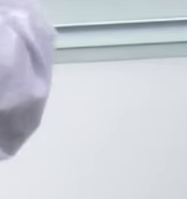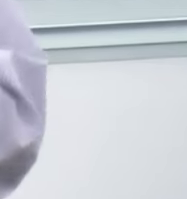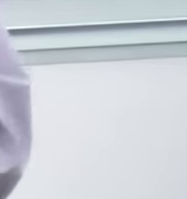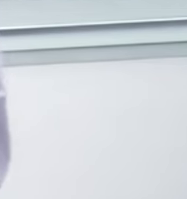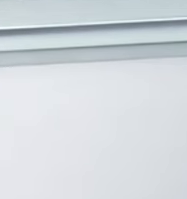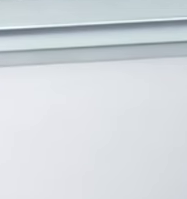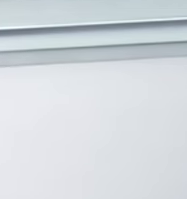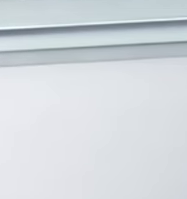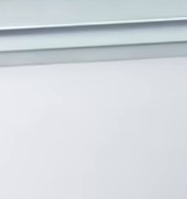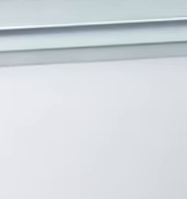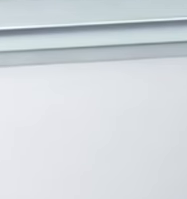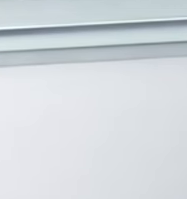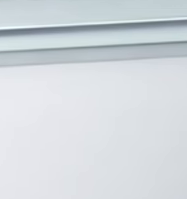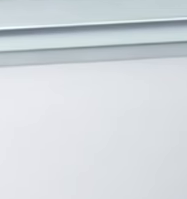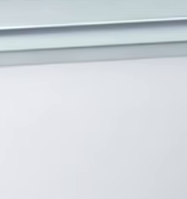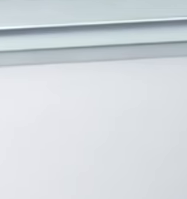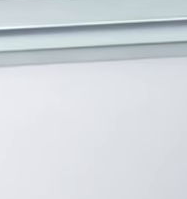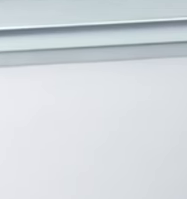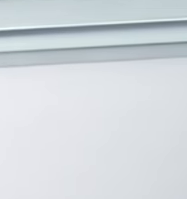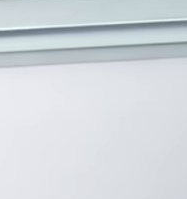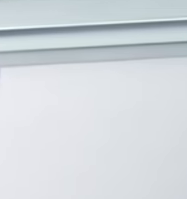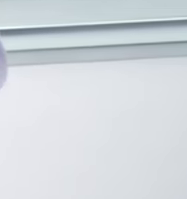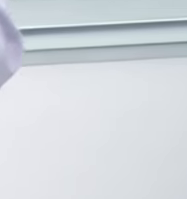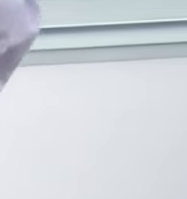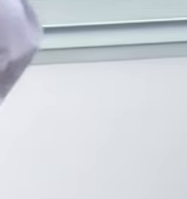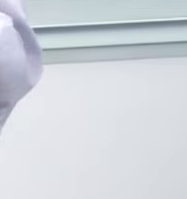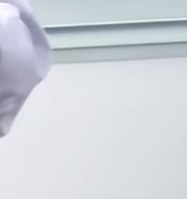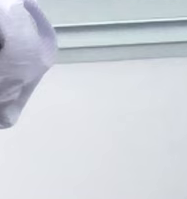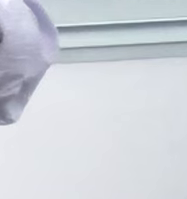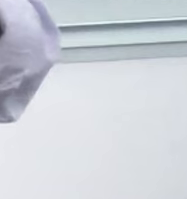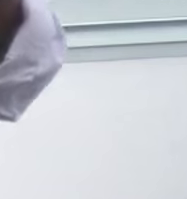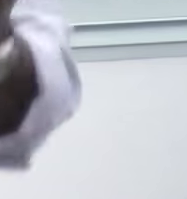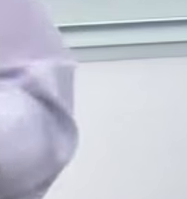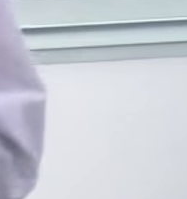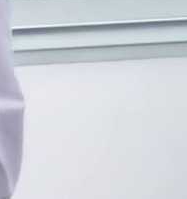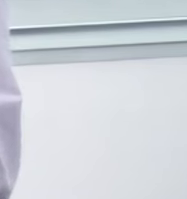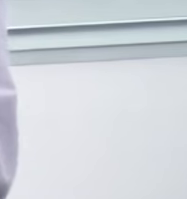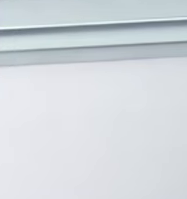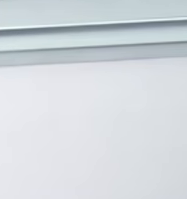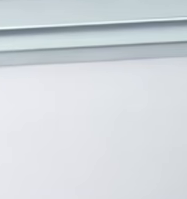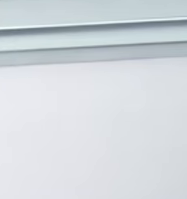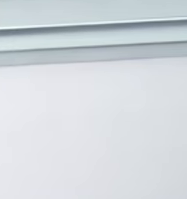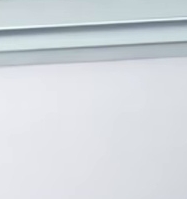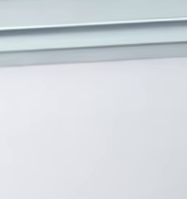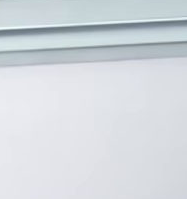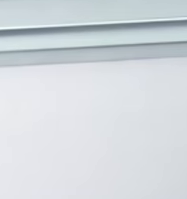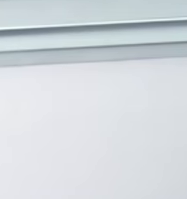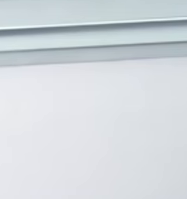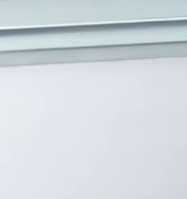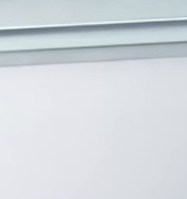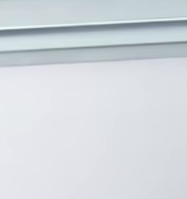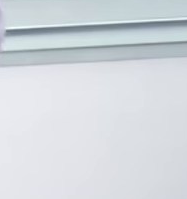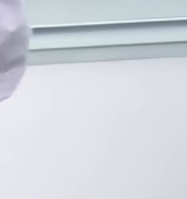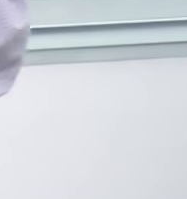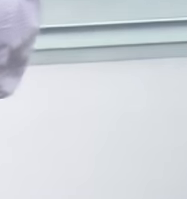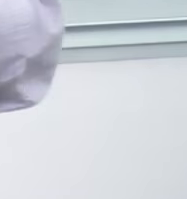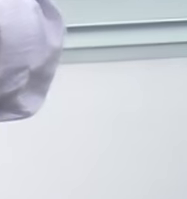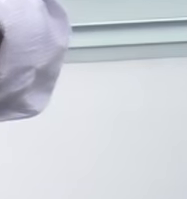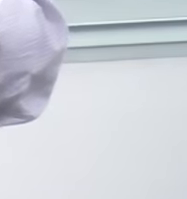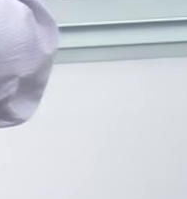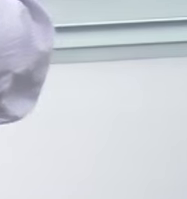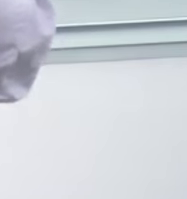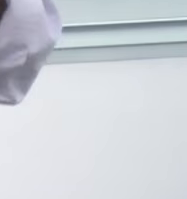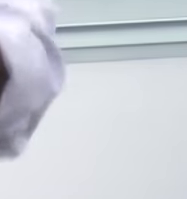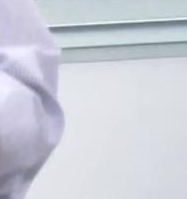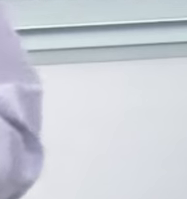em recuperação judicial, uma empresa que teve 5, 6 presidentes em 7 anos, talvez eu esteja errado aqui